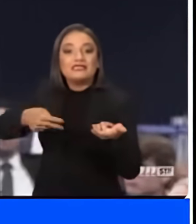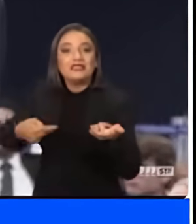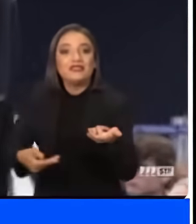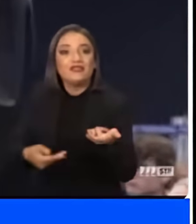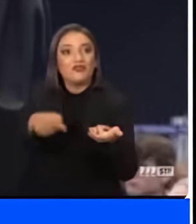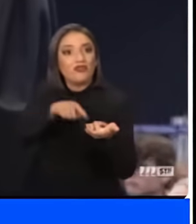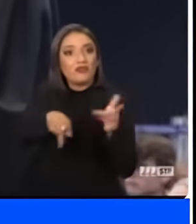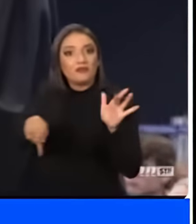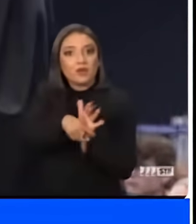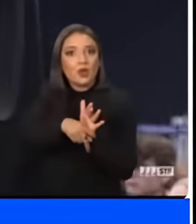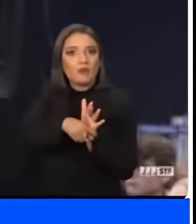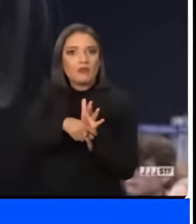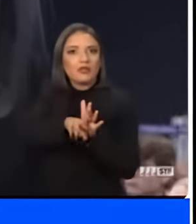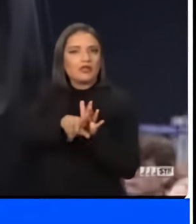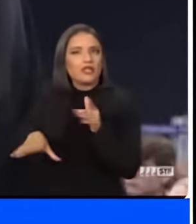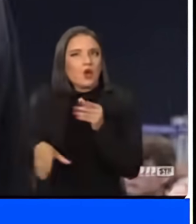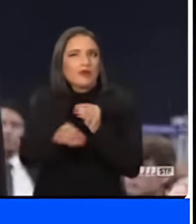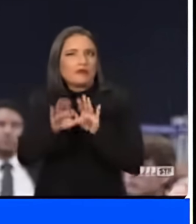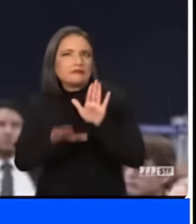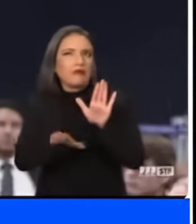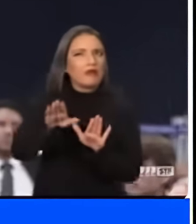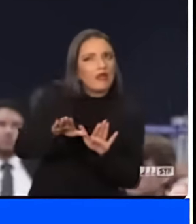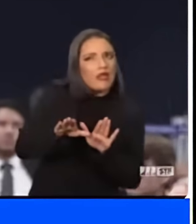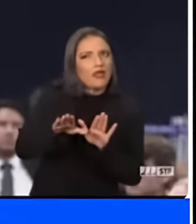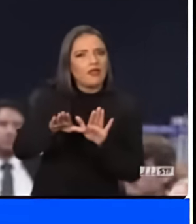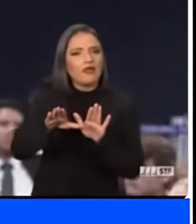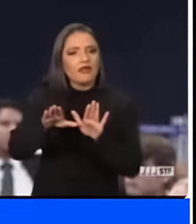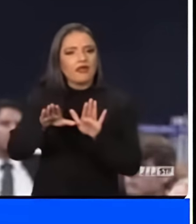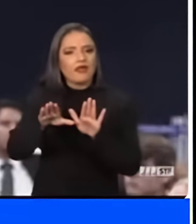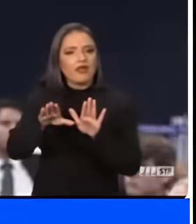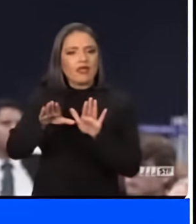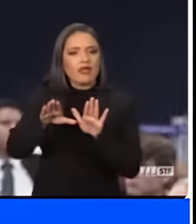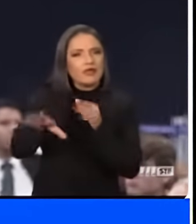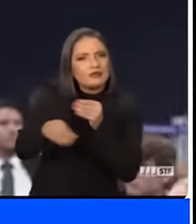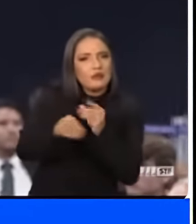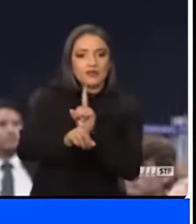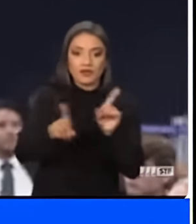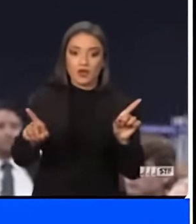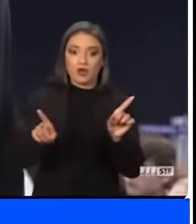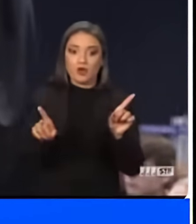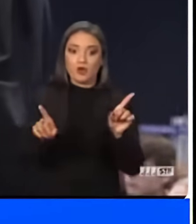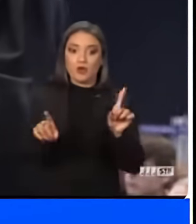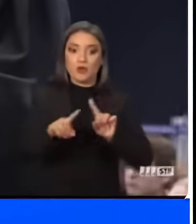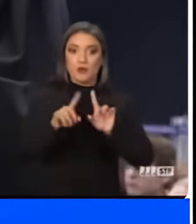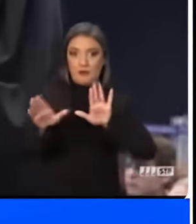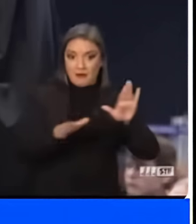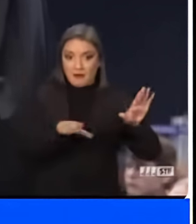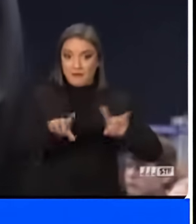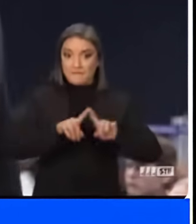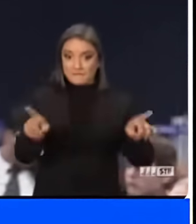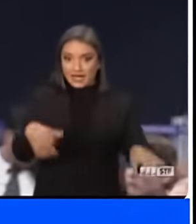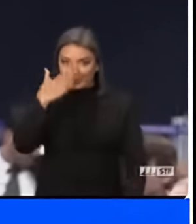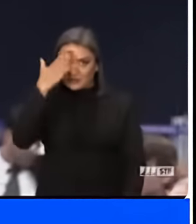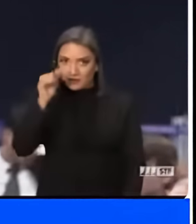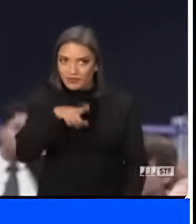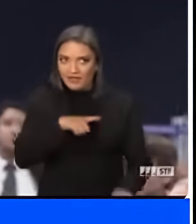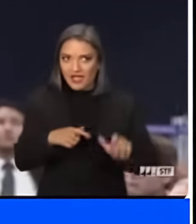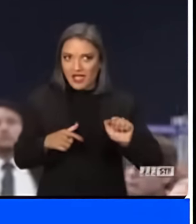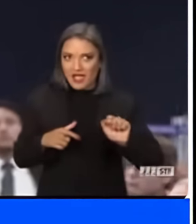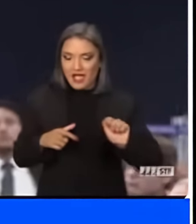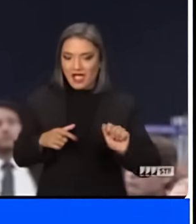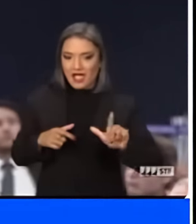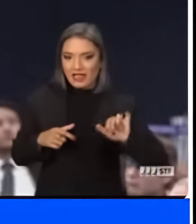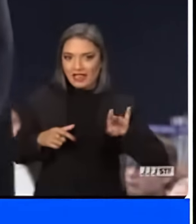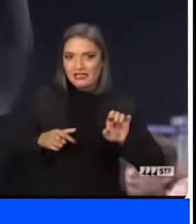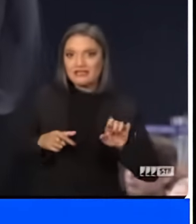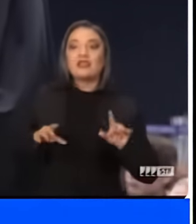signifique. Nem mais, nem menos. A questão, e aqui é a sabedoria, a racionalidade, a lógica representada por Alice, a questão, ponderou